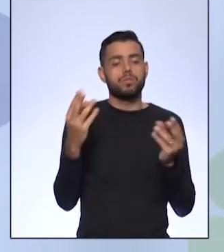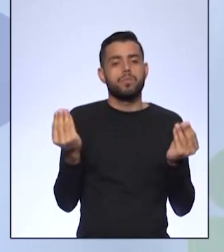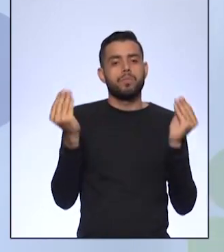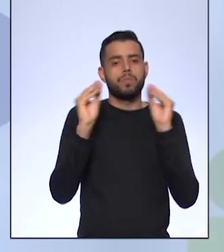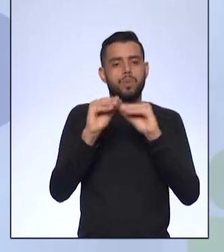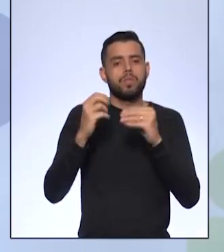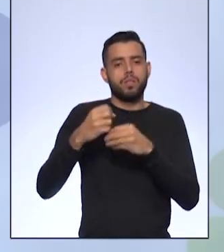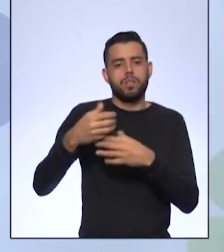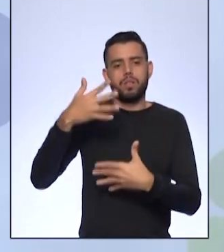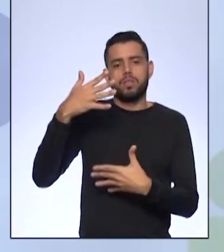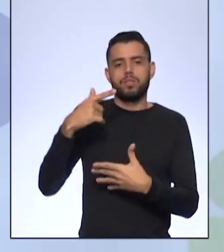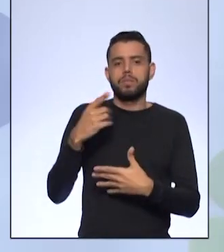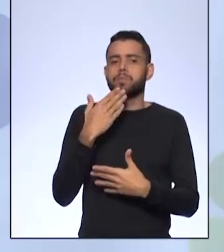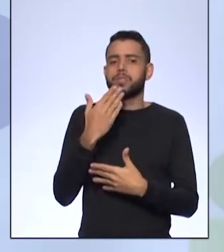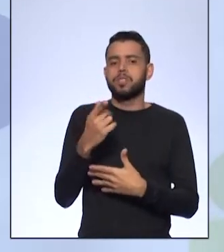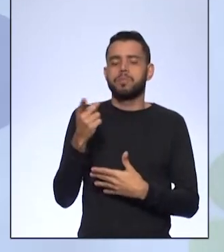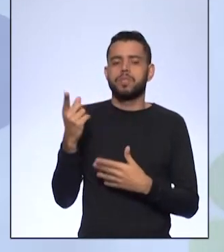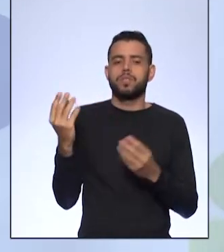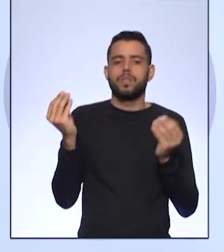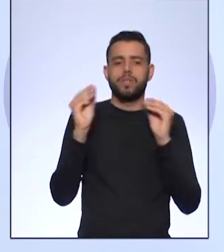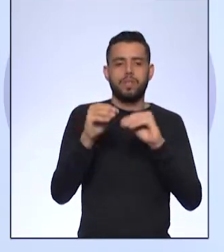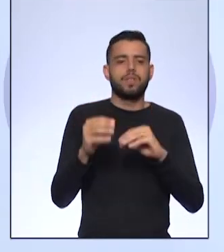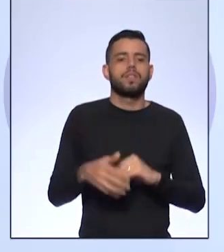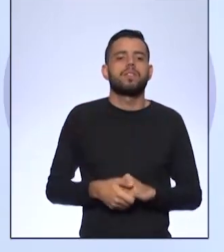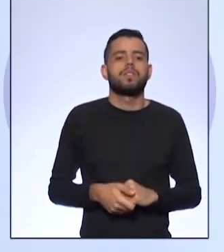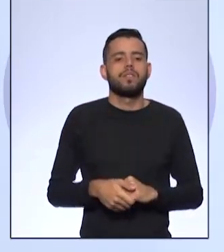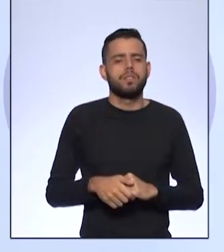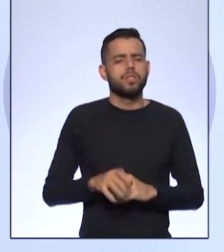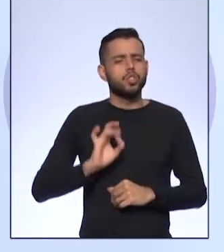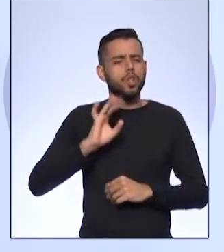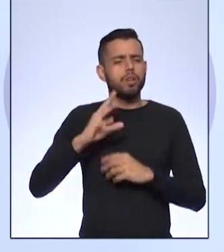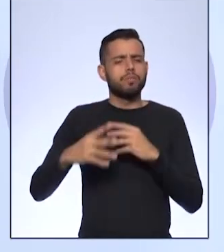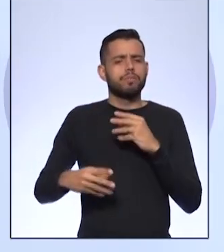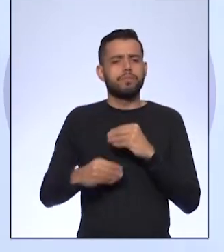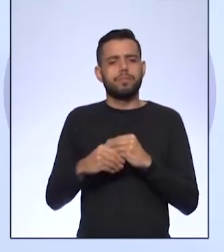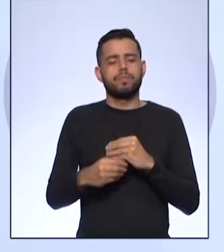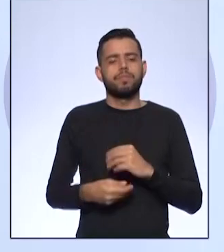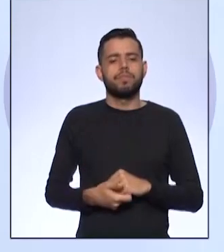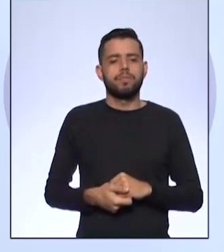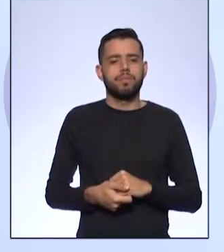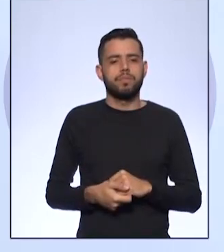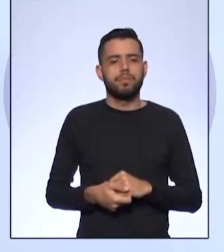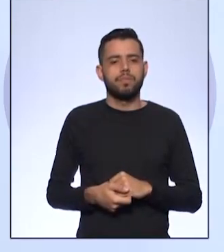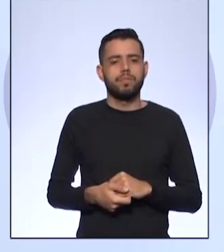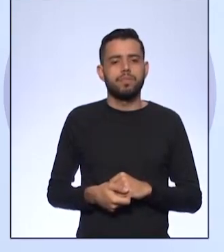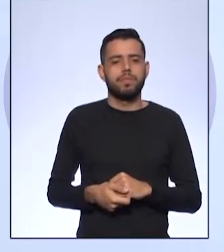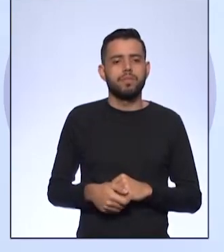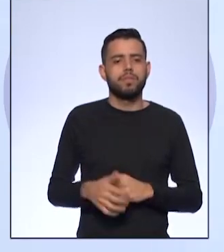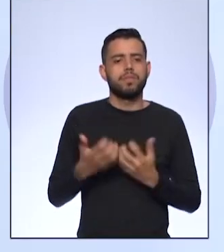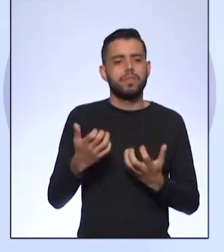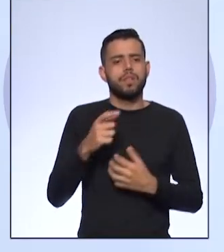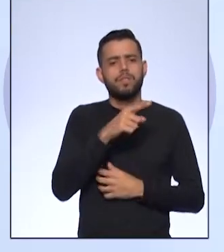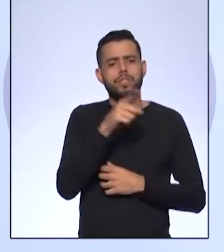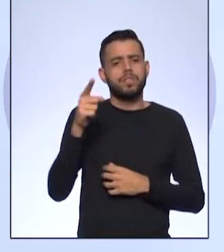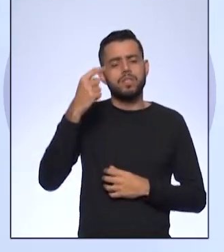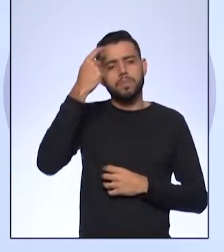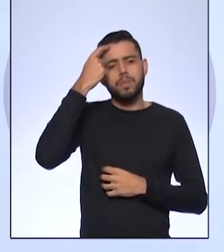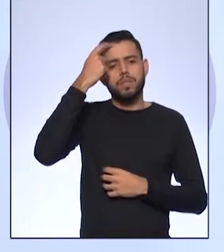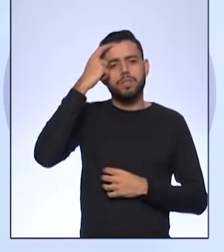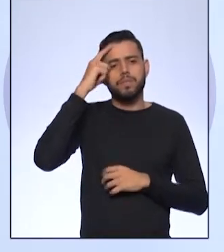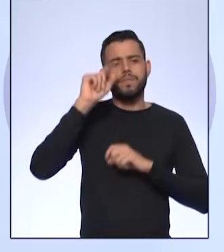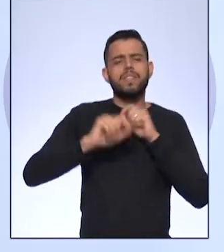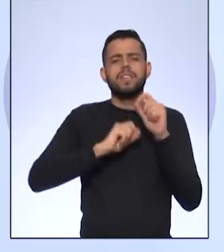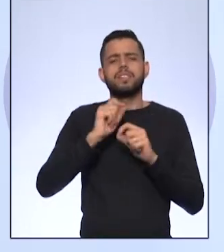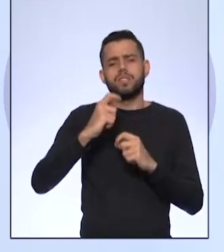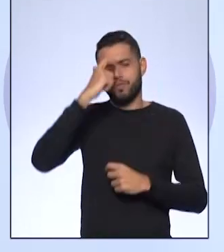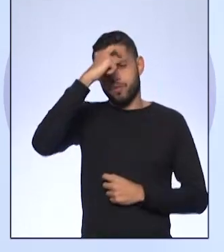que a gente vai pedir para eles contarem pra gente. Deixa eu só fazer um adendo. Eu quero que... Rápido. Juro, é rápido. Eu quero que vocês reflitam sobre também quem são